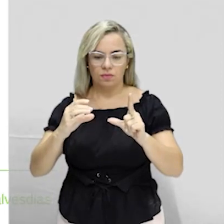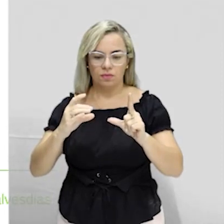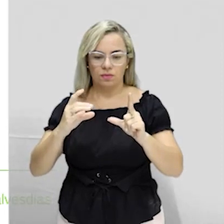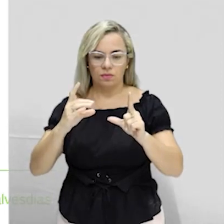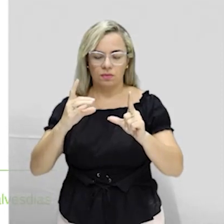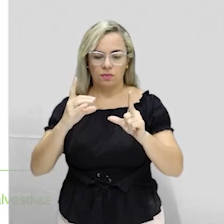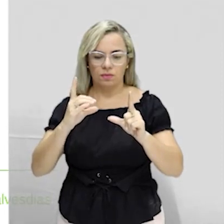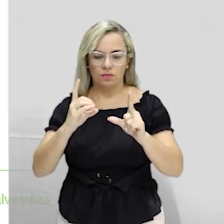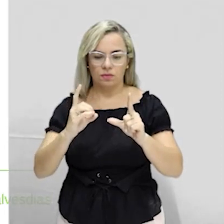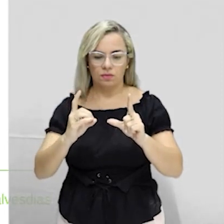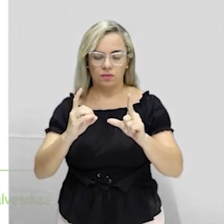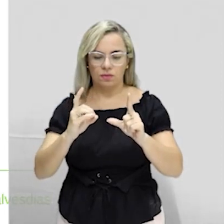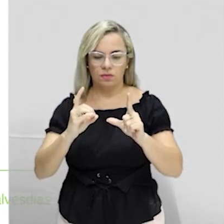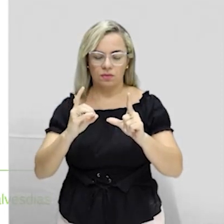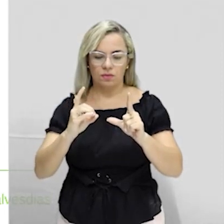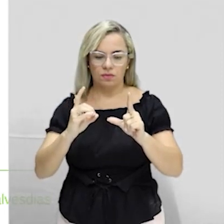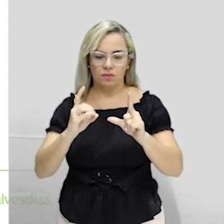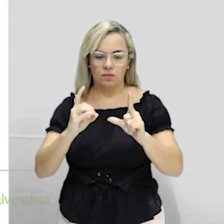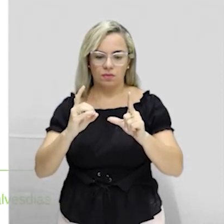15.960. Na letra D,